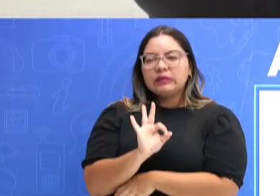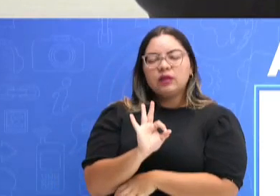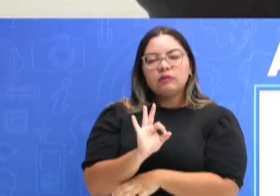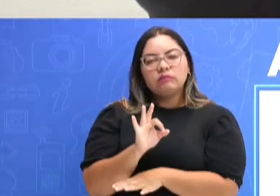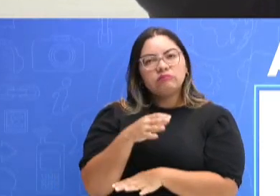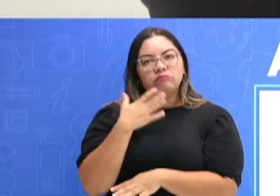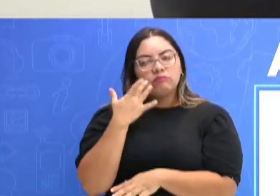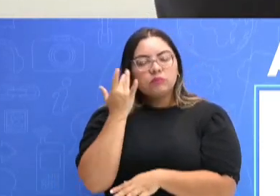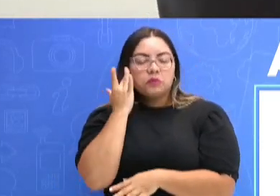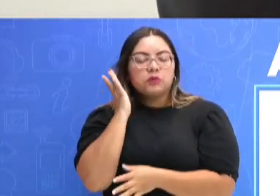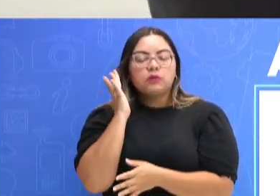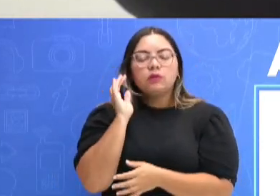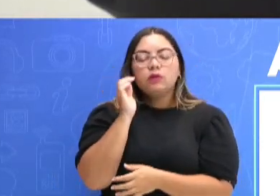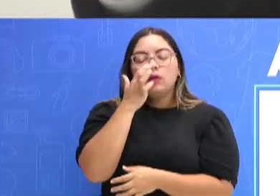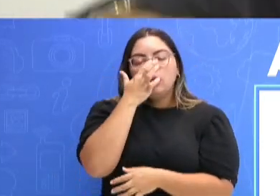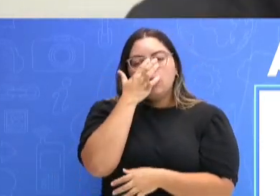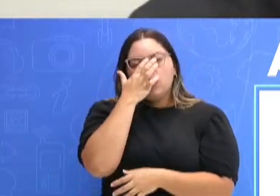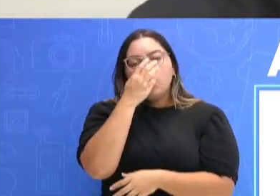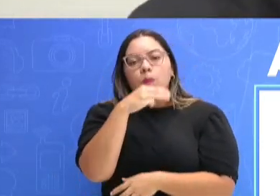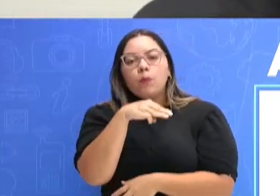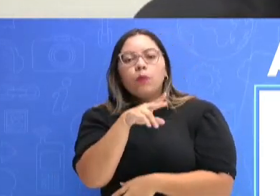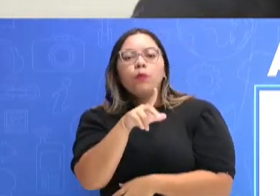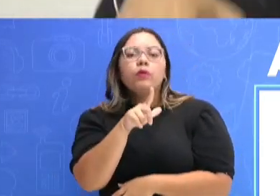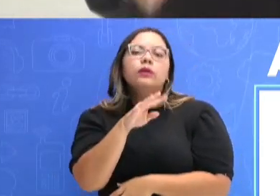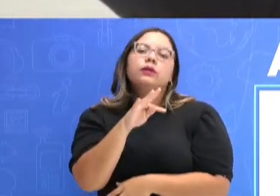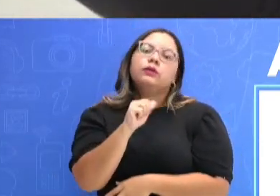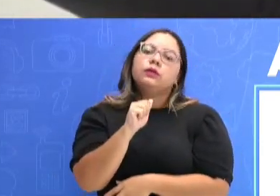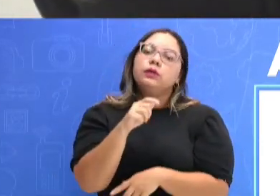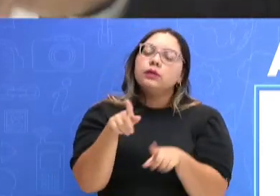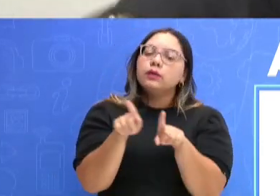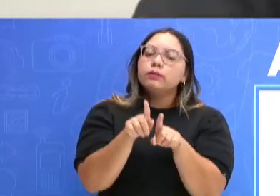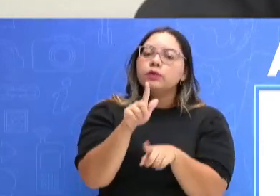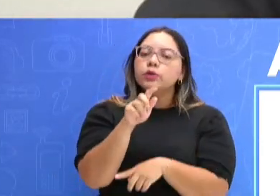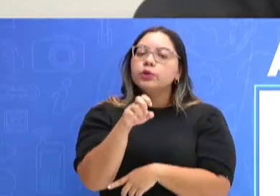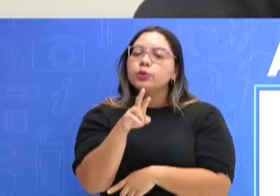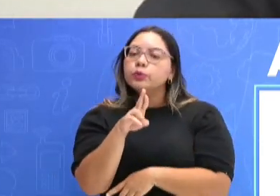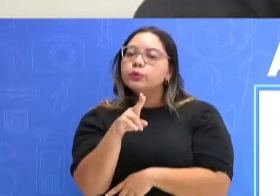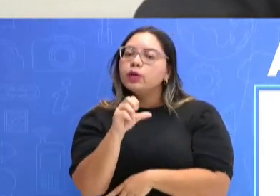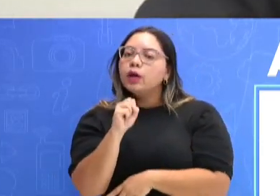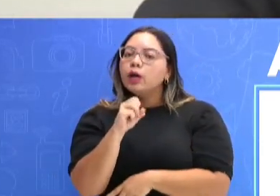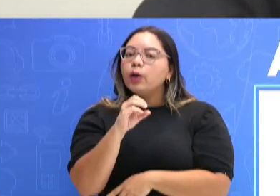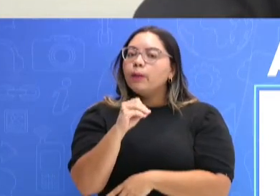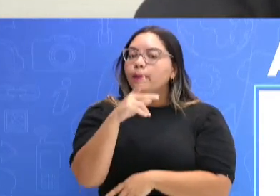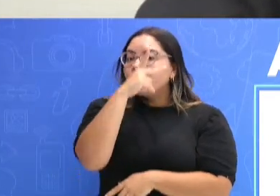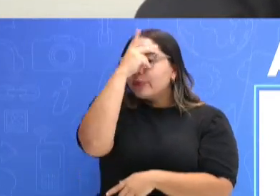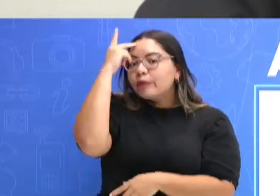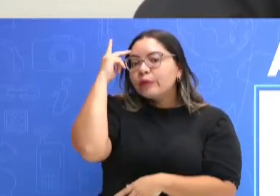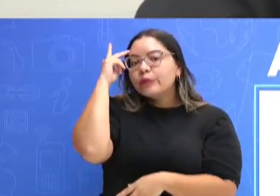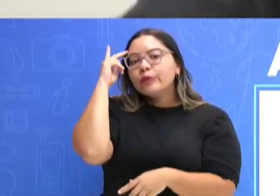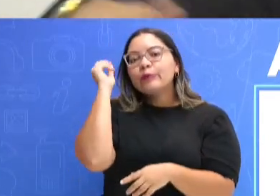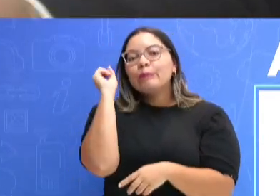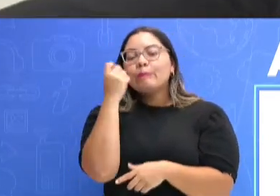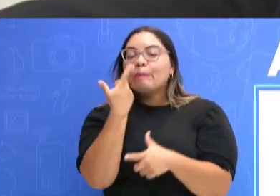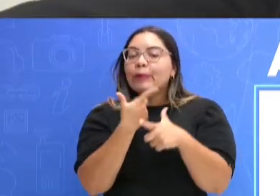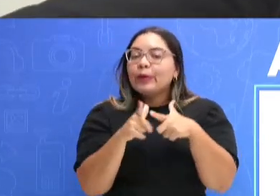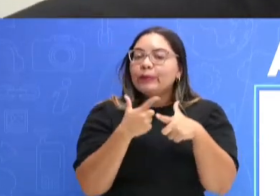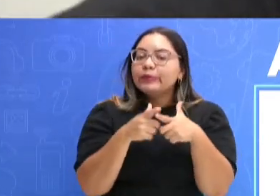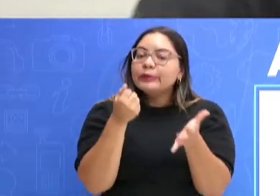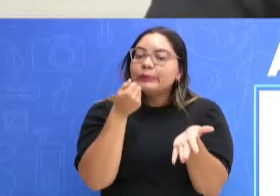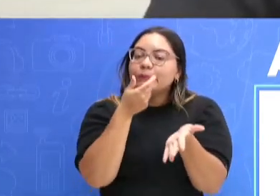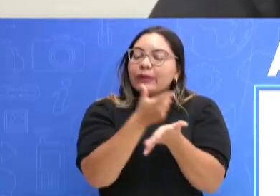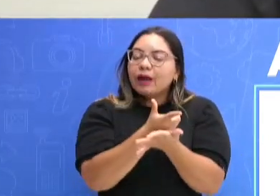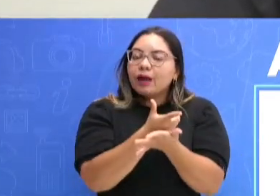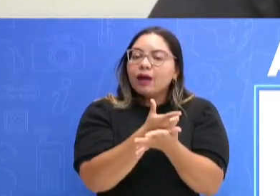memória, sobre multas e juros. Aí quem está com problemas aí para pagar os seus impostos. É mais um benefício aí que nesse momento de